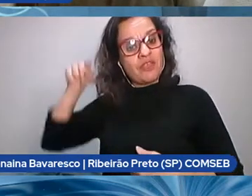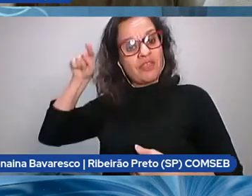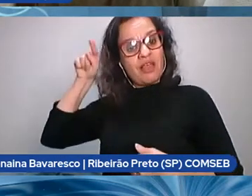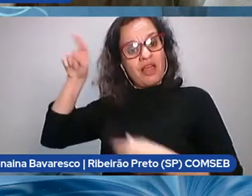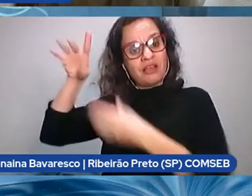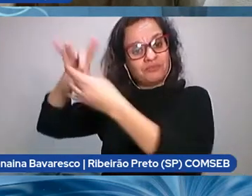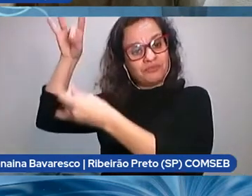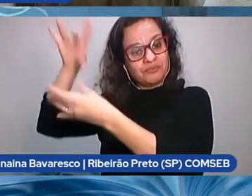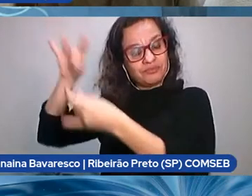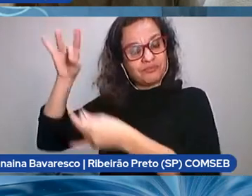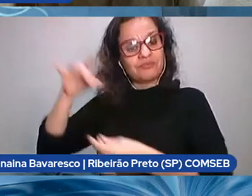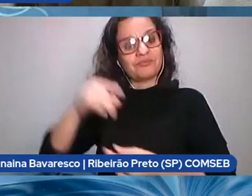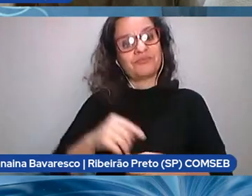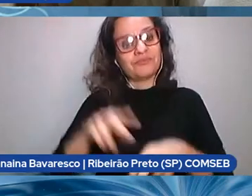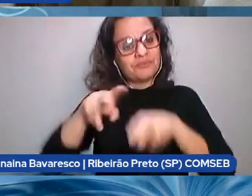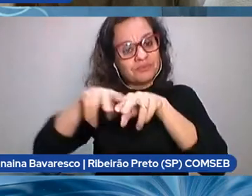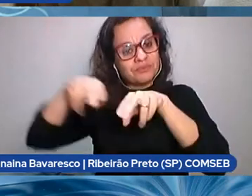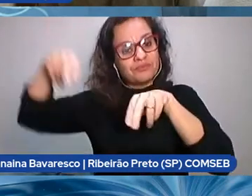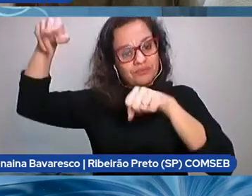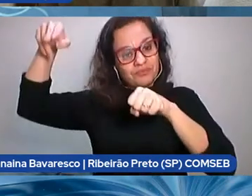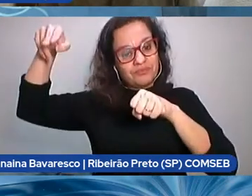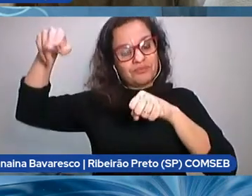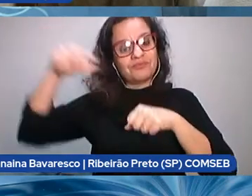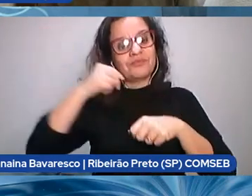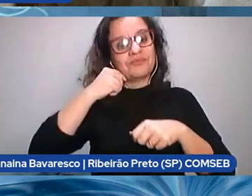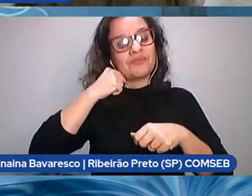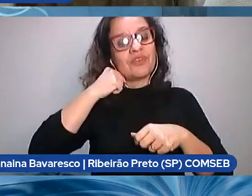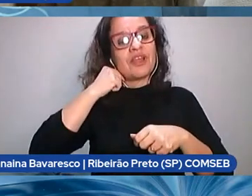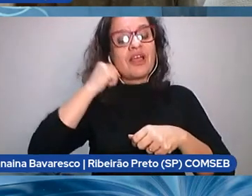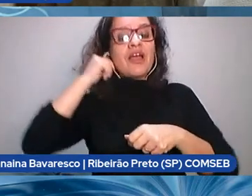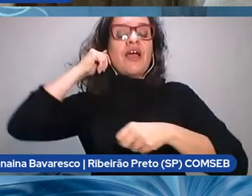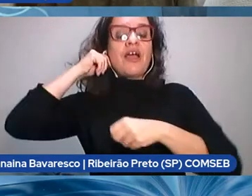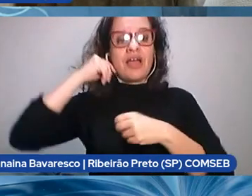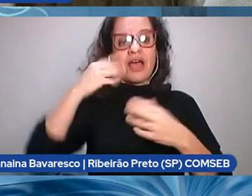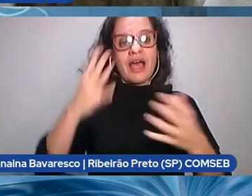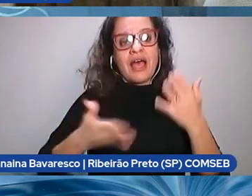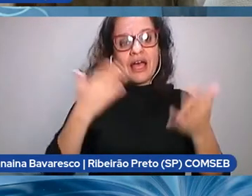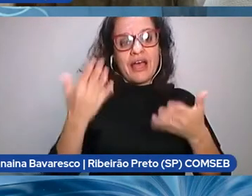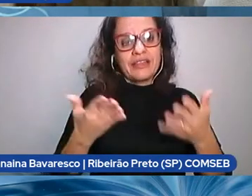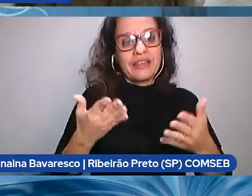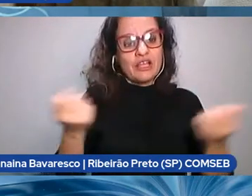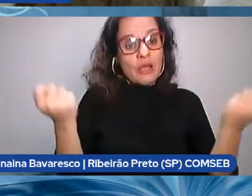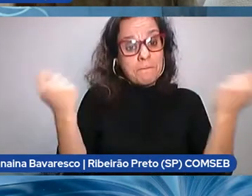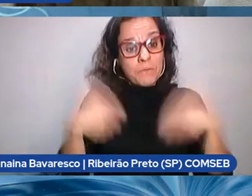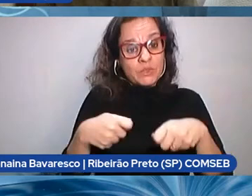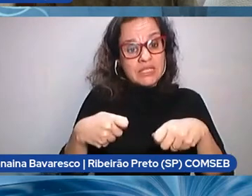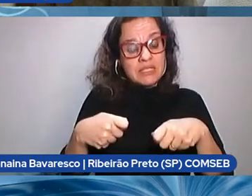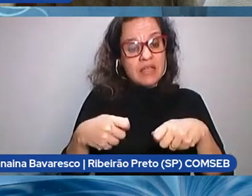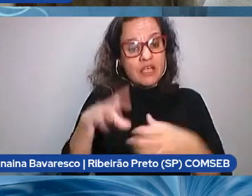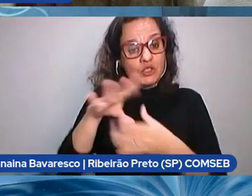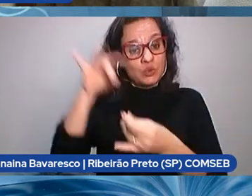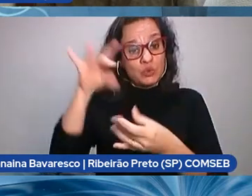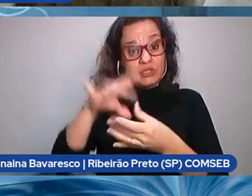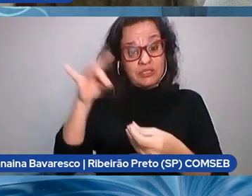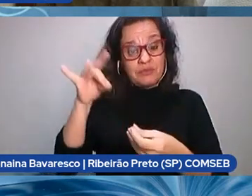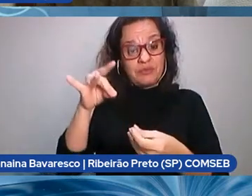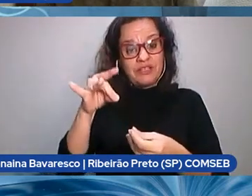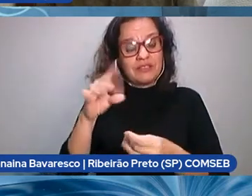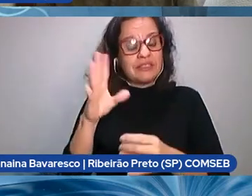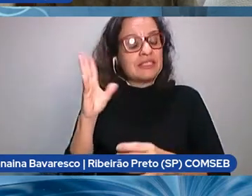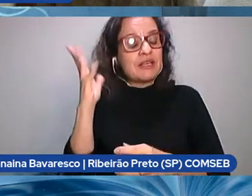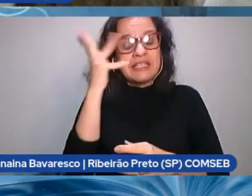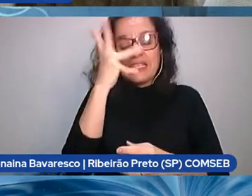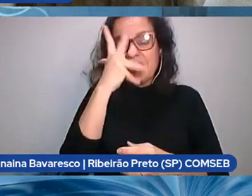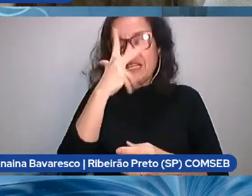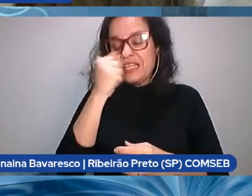Muito bom, Otaciro. E até sublinhando essa questão das potencialidades do espírito, né? Essa maravilha